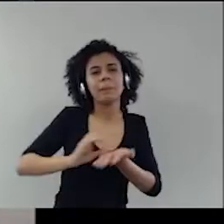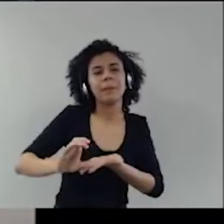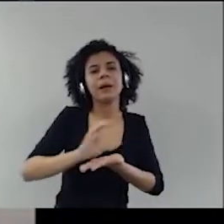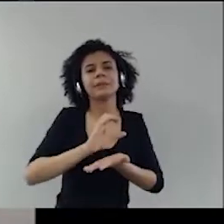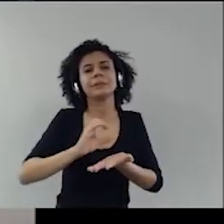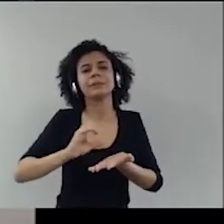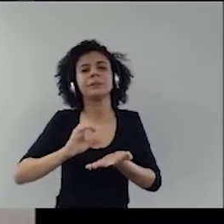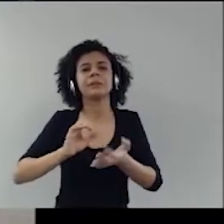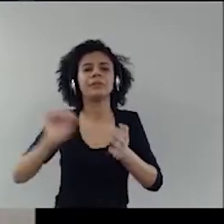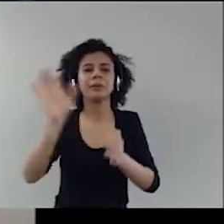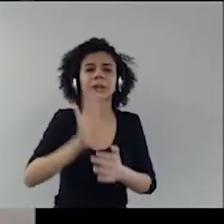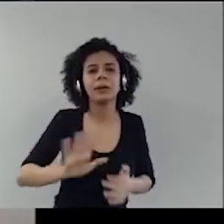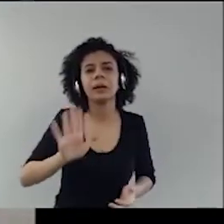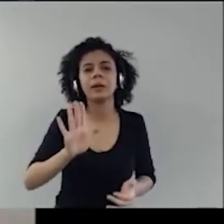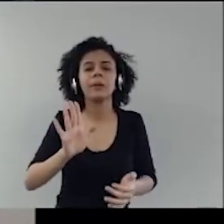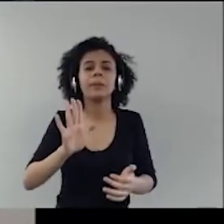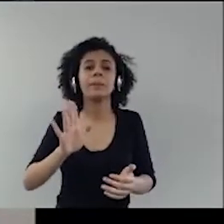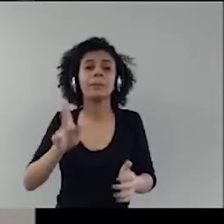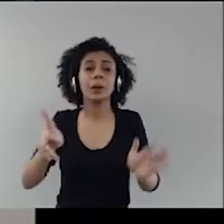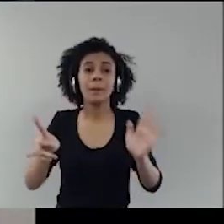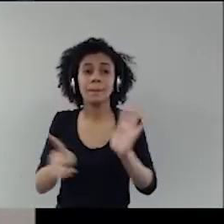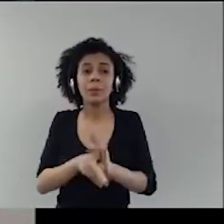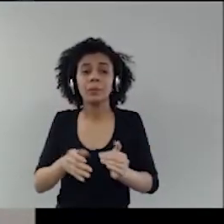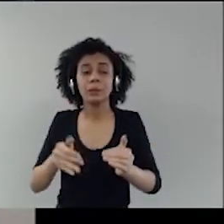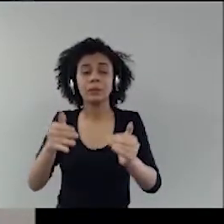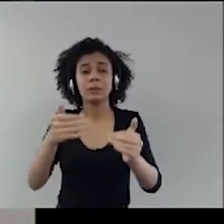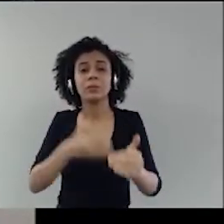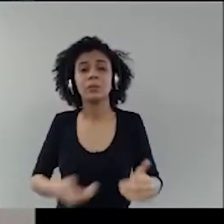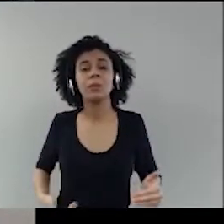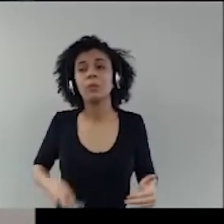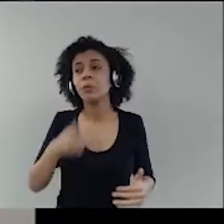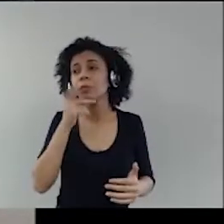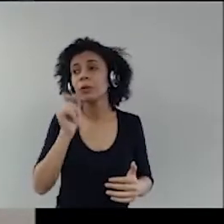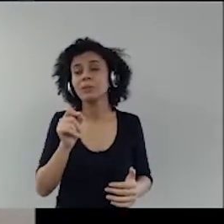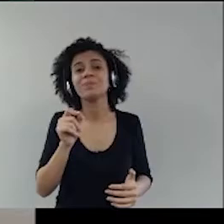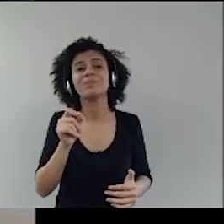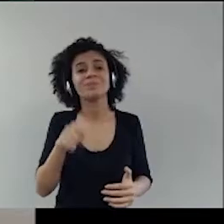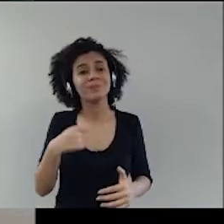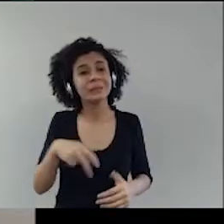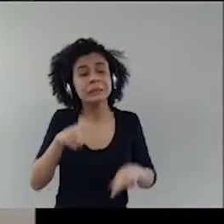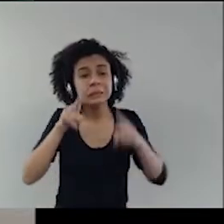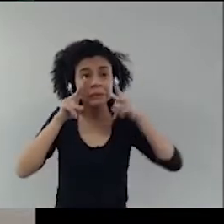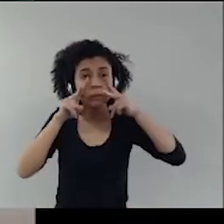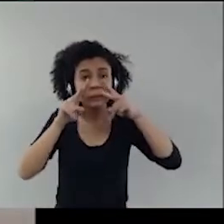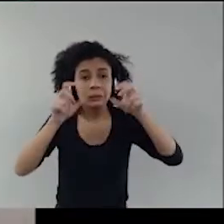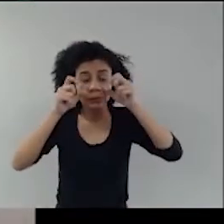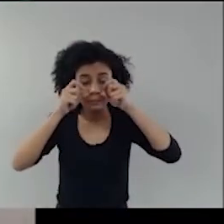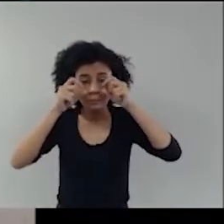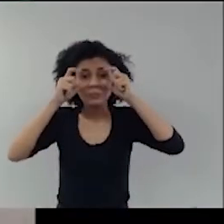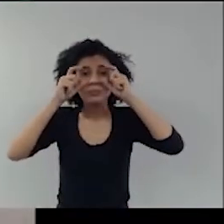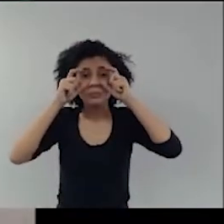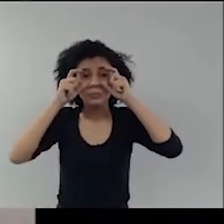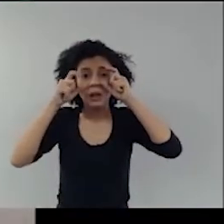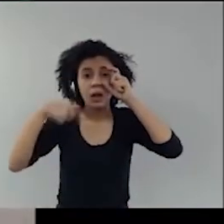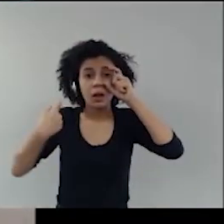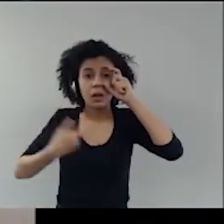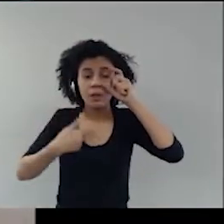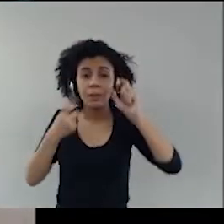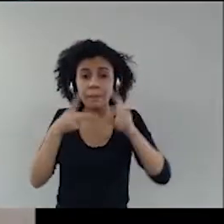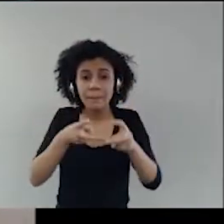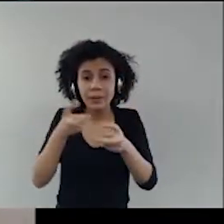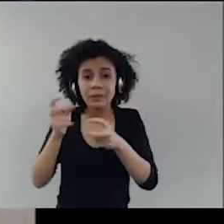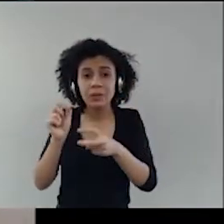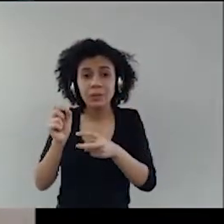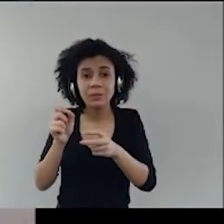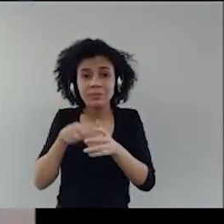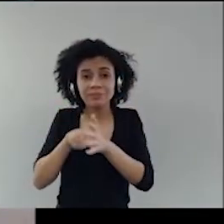federal, o próprio Ministério Público vai ter que enxergar esses olhos que nós temos agora para o exame